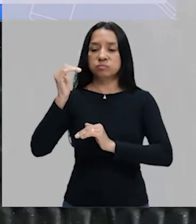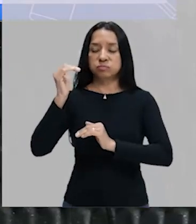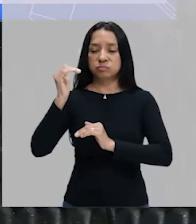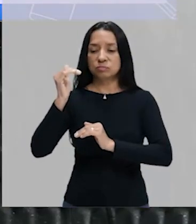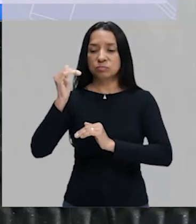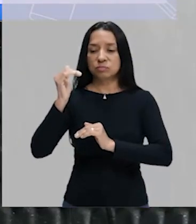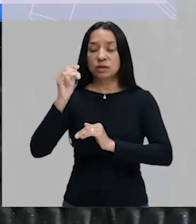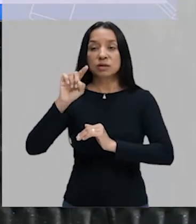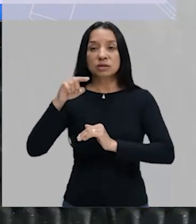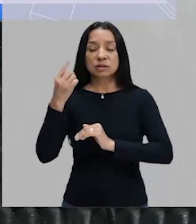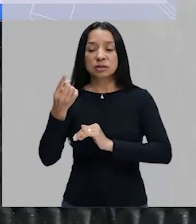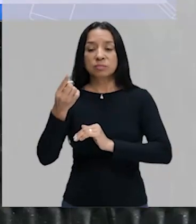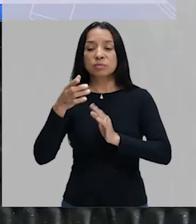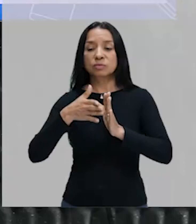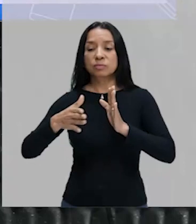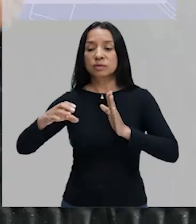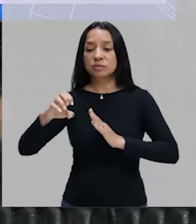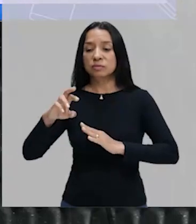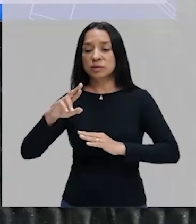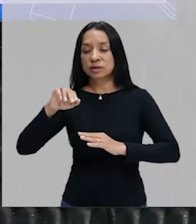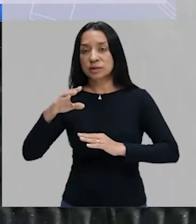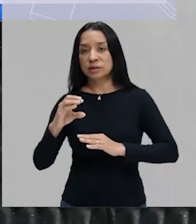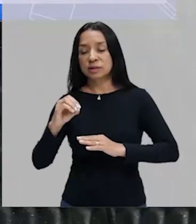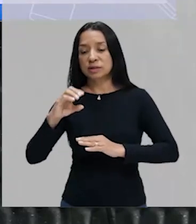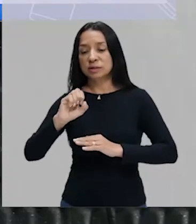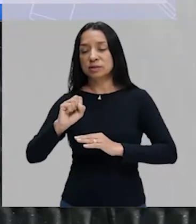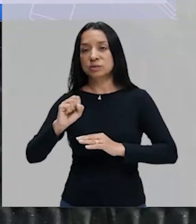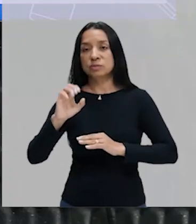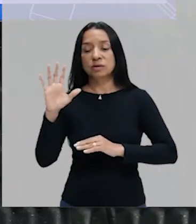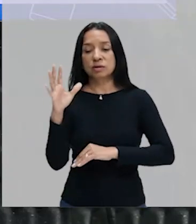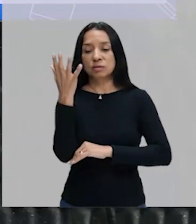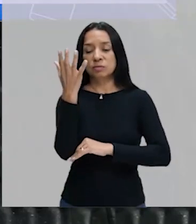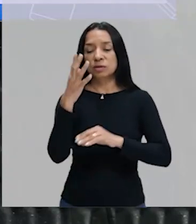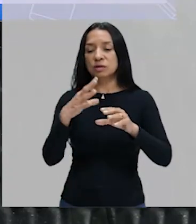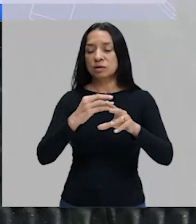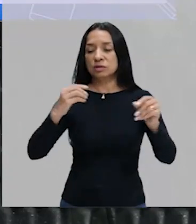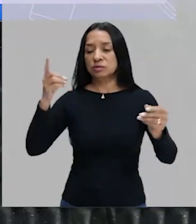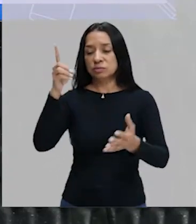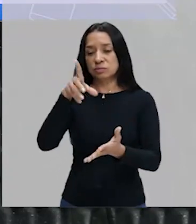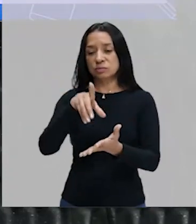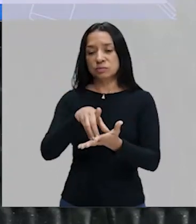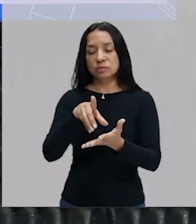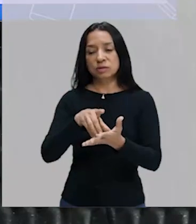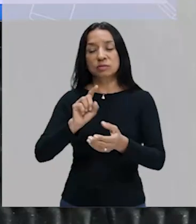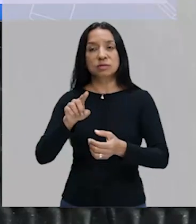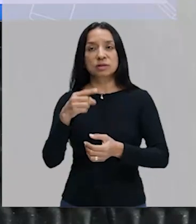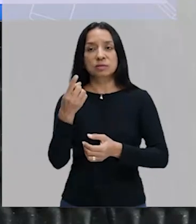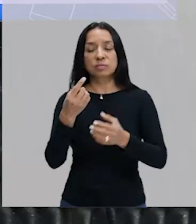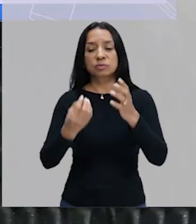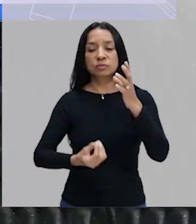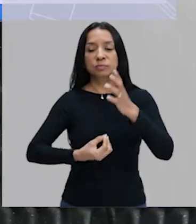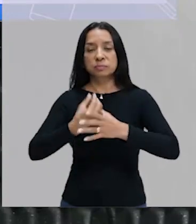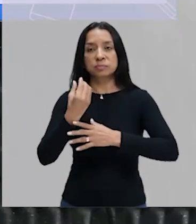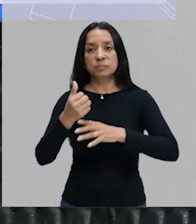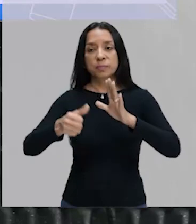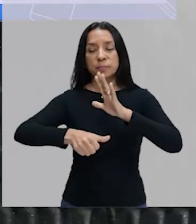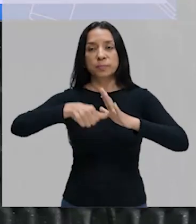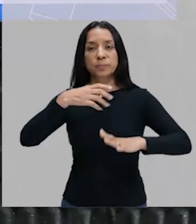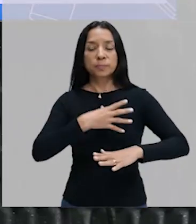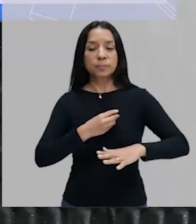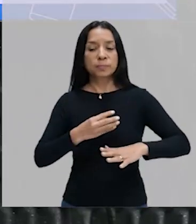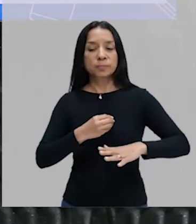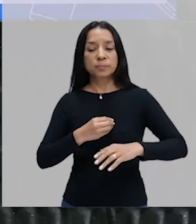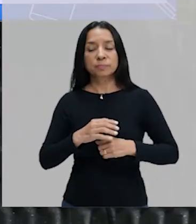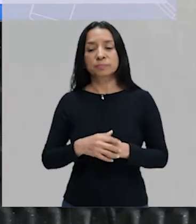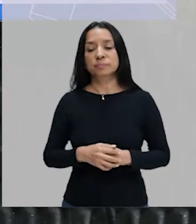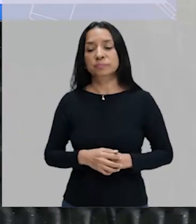dos dinossauros, depois vem o aparecimento dos primeiros mamíferos placentários. Eles ainda chegaram a conviver aqui, tá? Mas